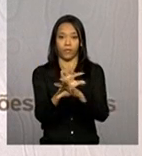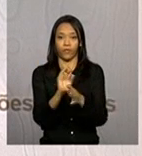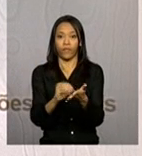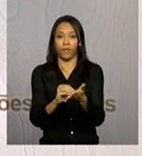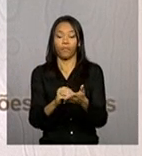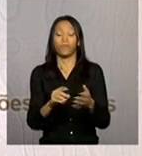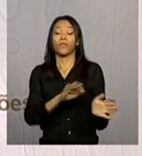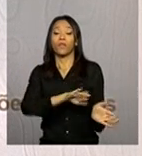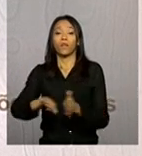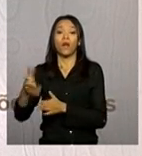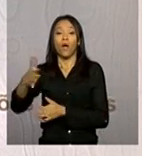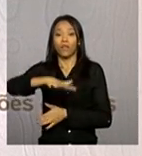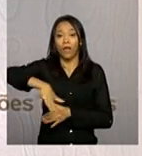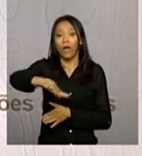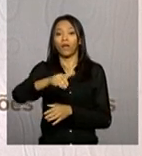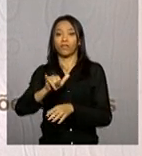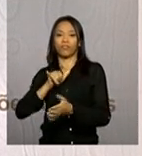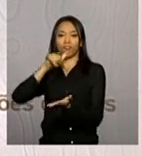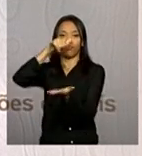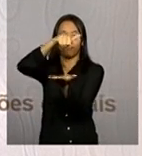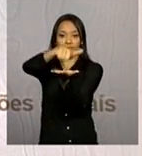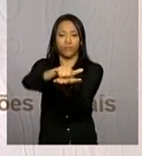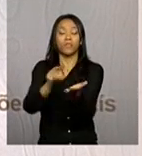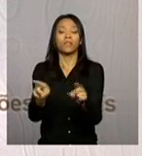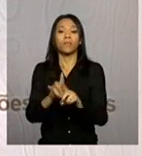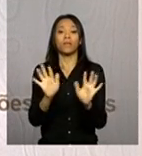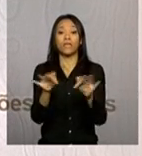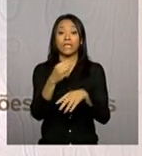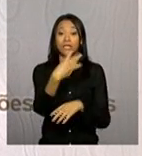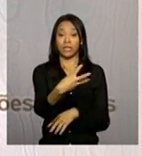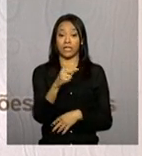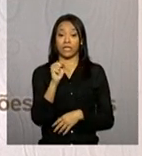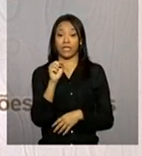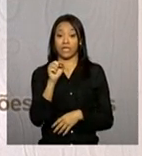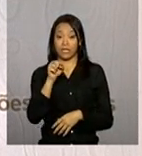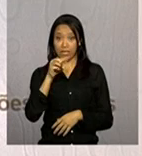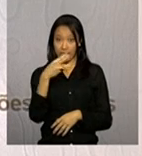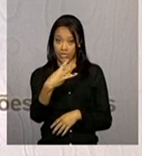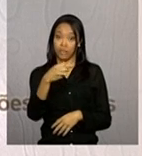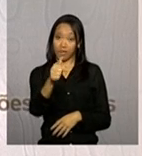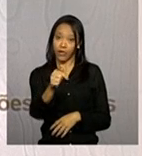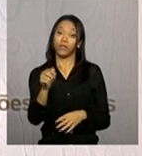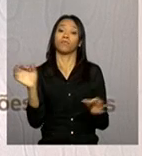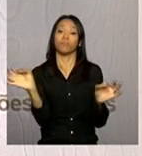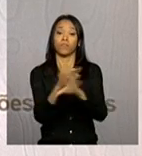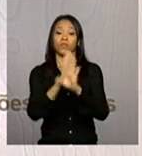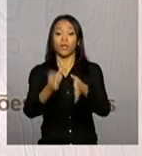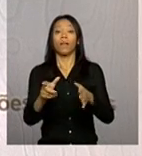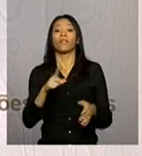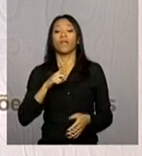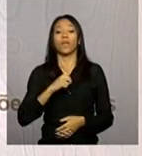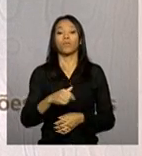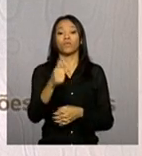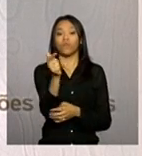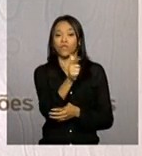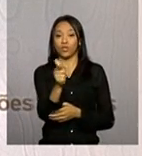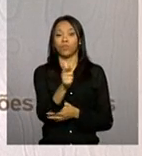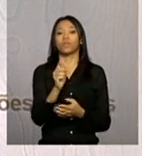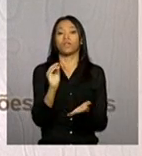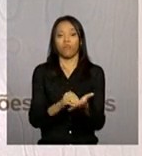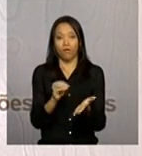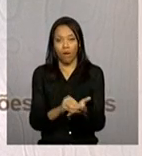de aeroportos, nos aeroportos nacionais, nós concluímos 37 empreendimentos, temos 22 obras em andamento em